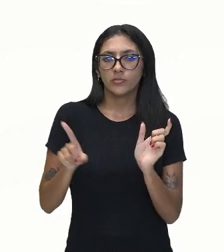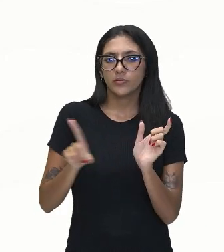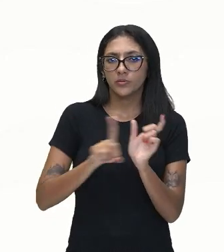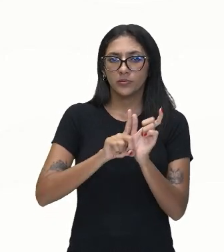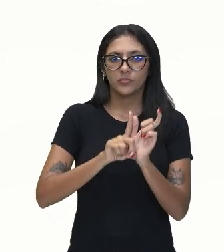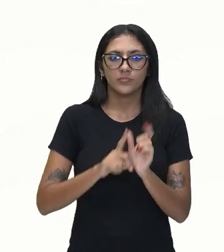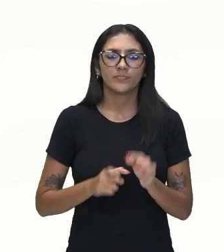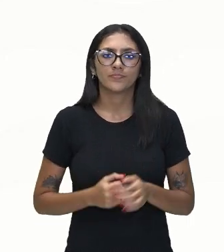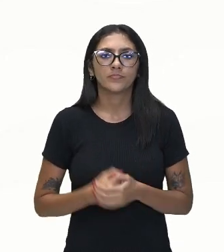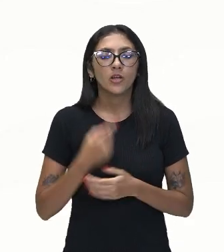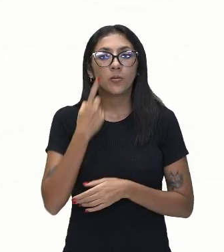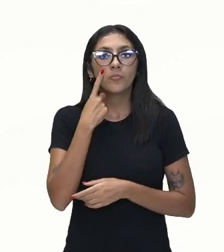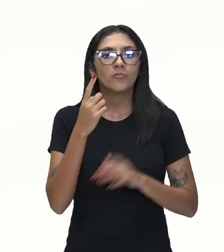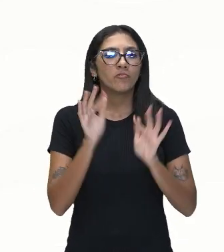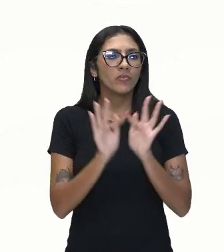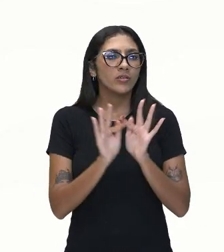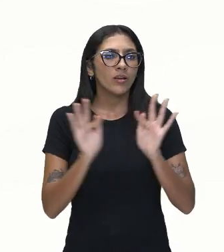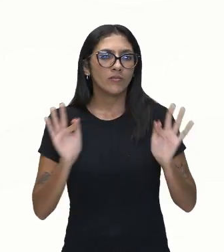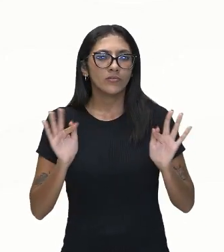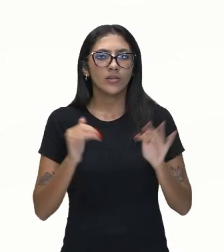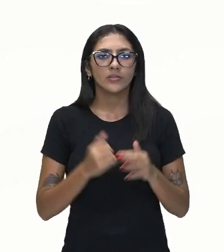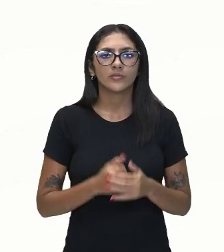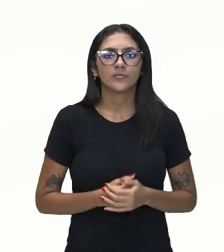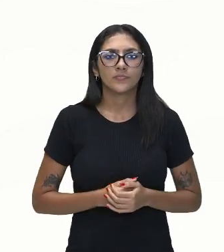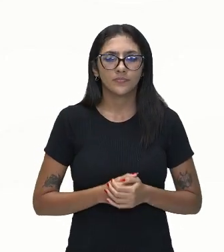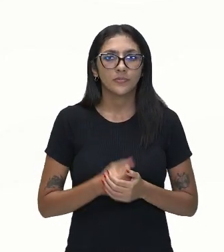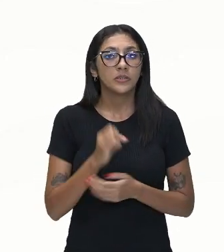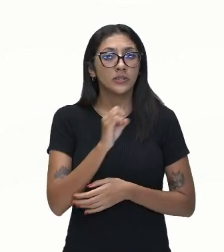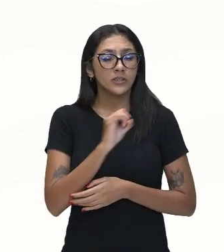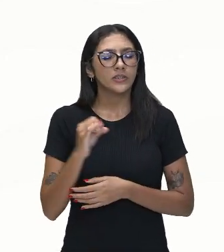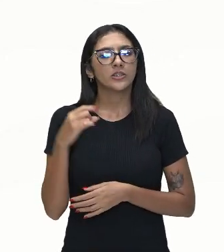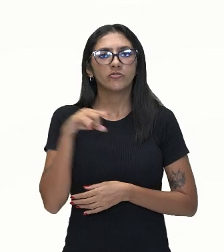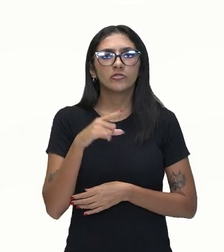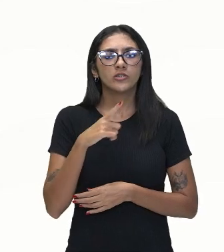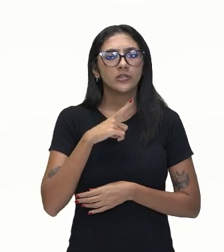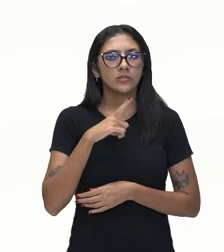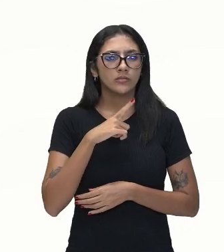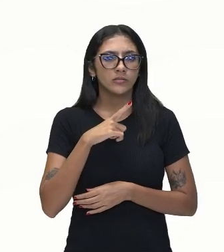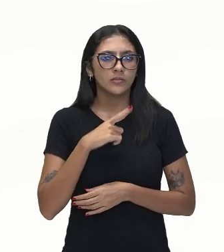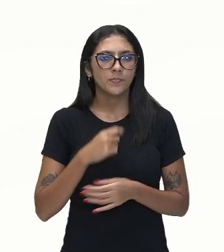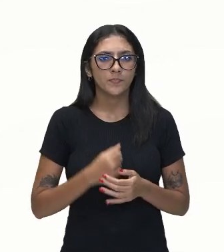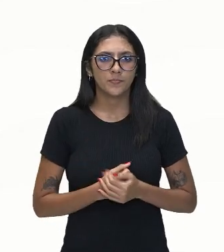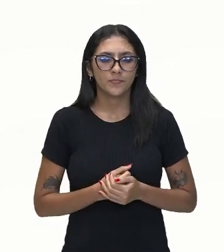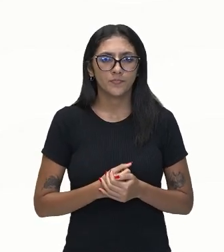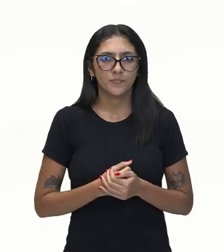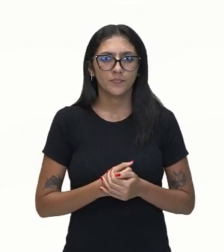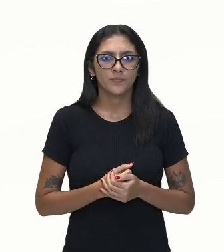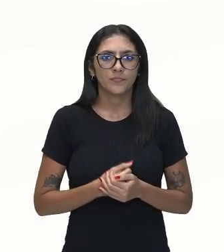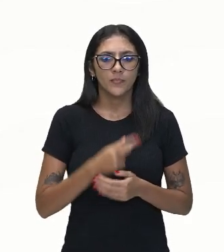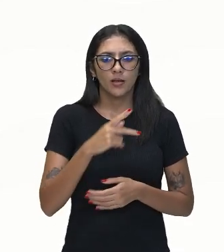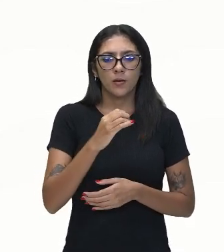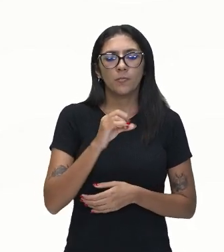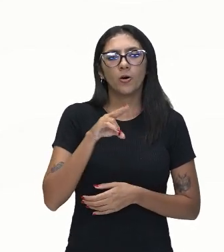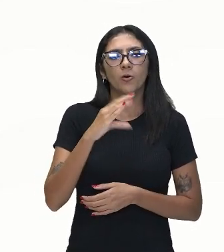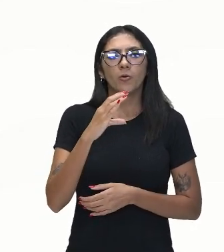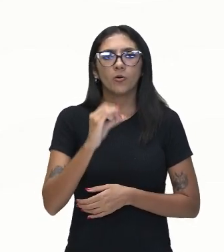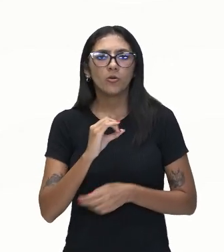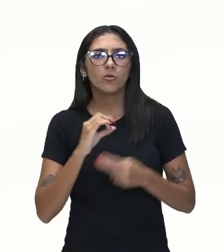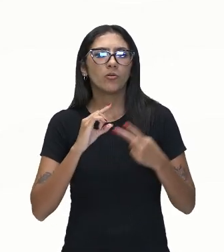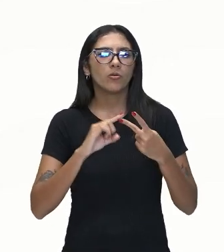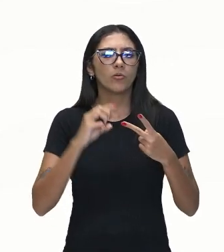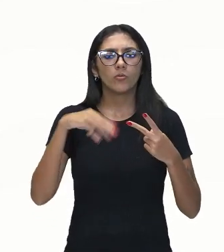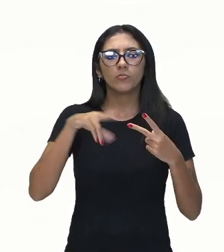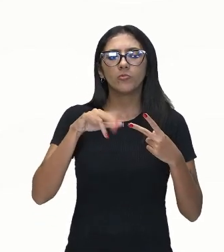na frase, no texto, se você tem a expressão é pouco, é muito, é bastante,